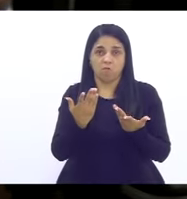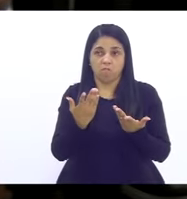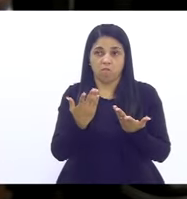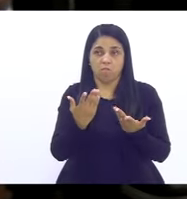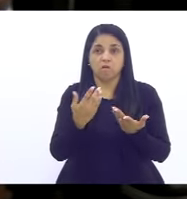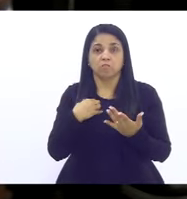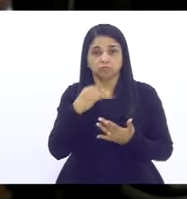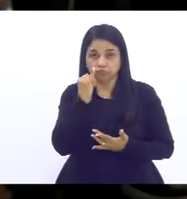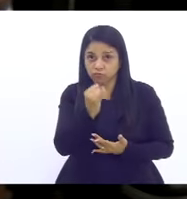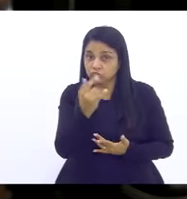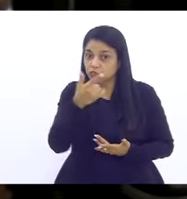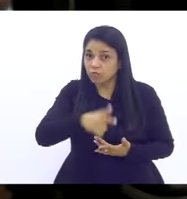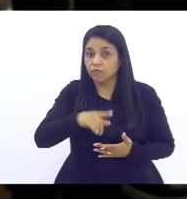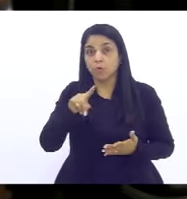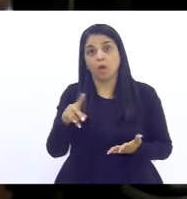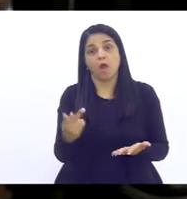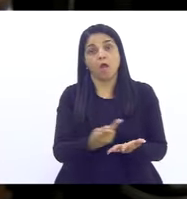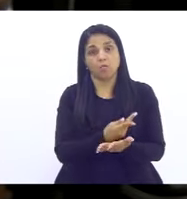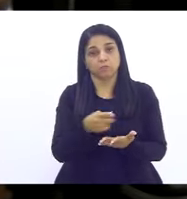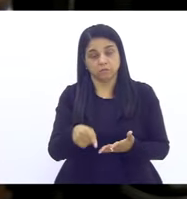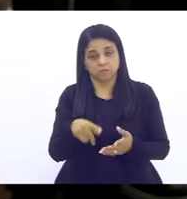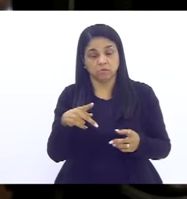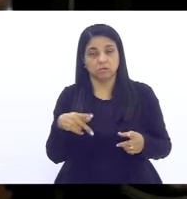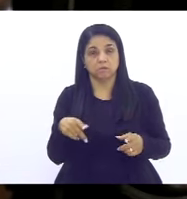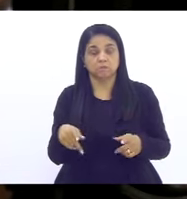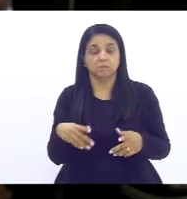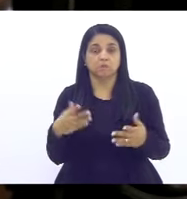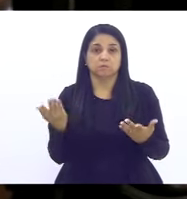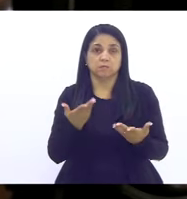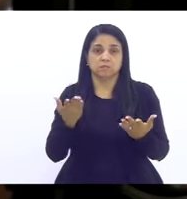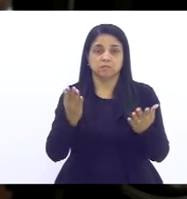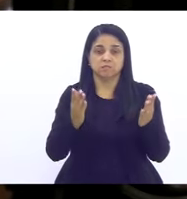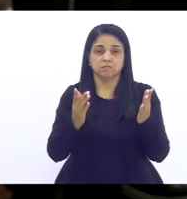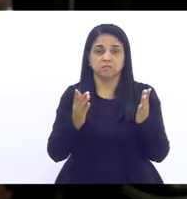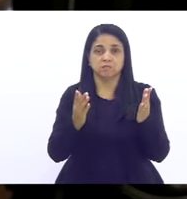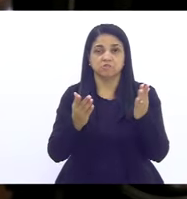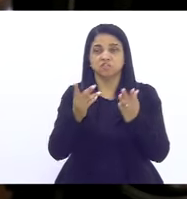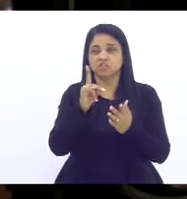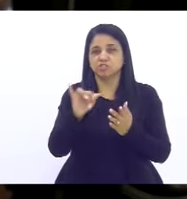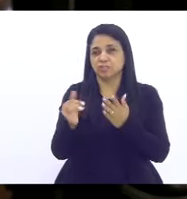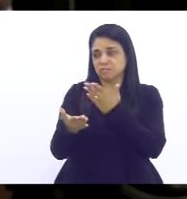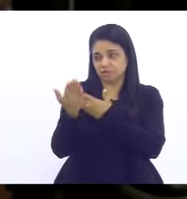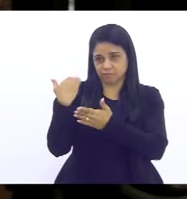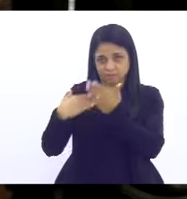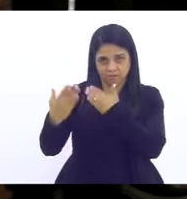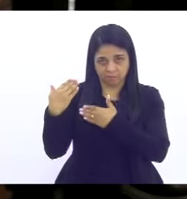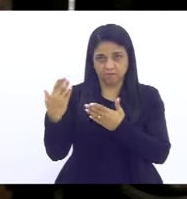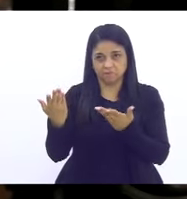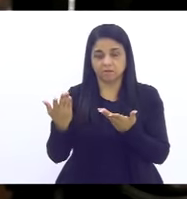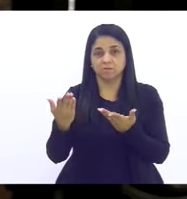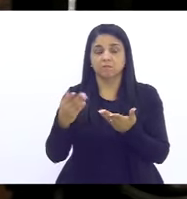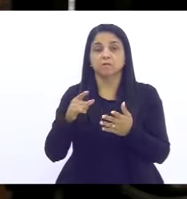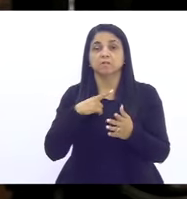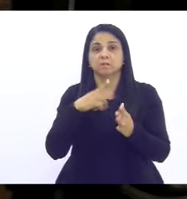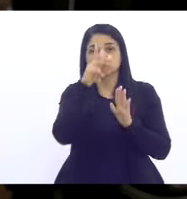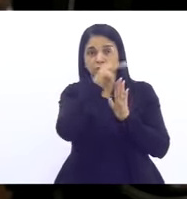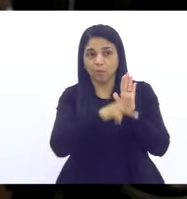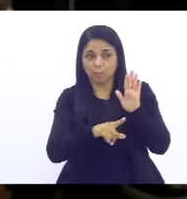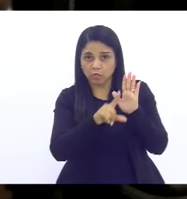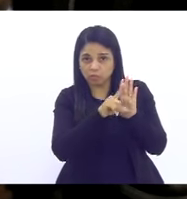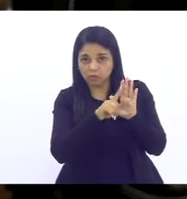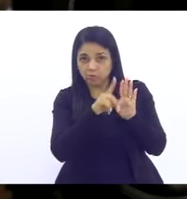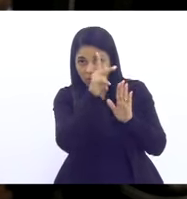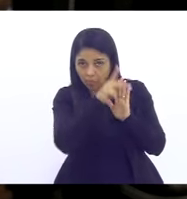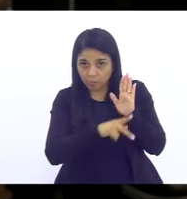eu afirmo, foi o que aconteceu nesse evento que a gente presenciou, aí sim, né, nós temos um projeto piloto, inclusive, né, que a